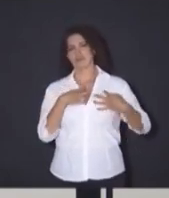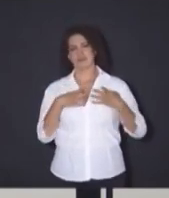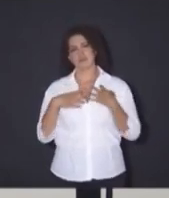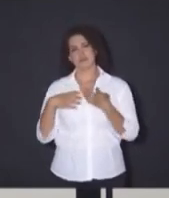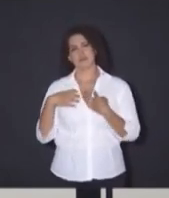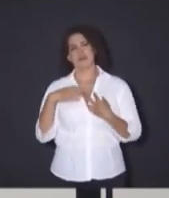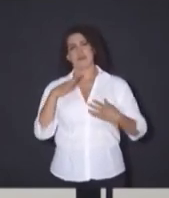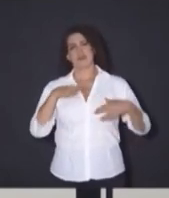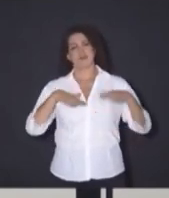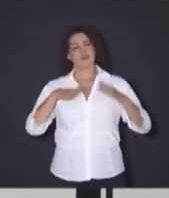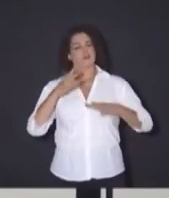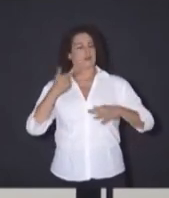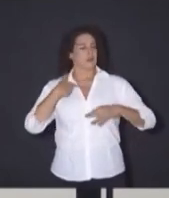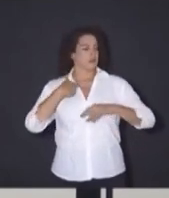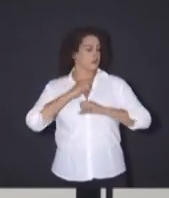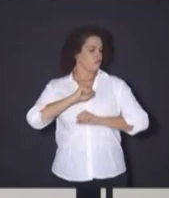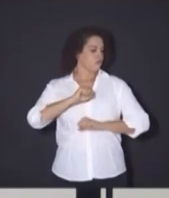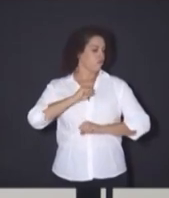vezes, indignada.